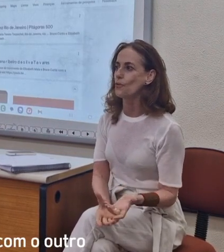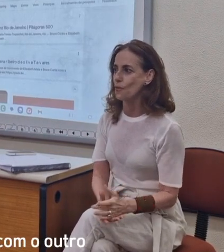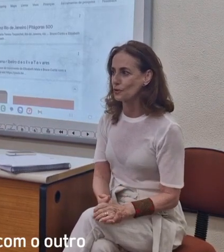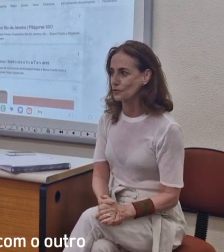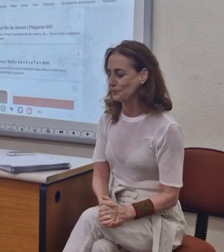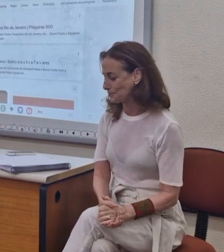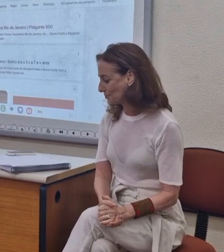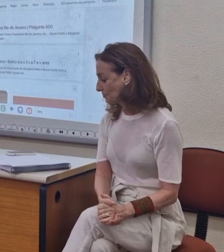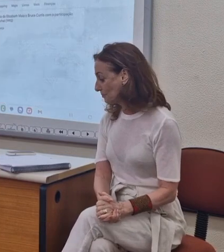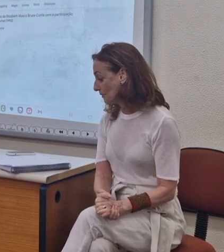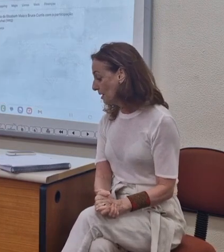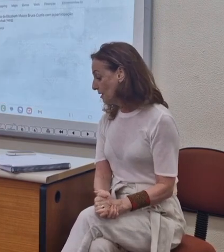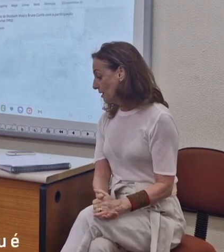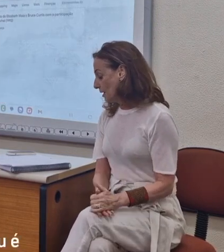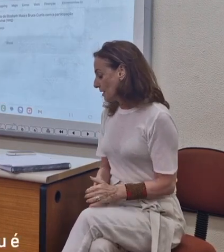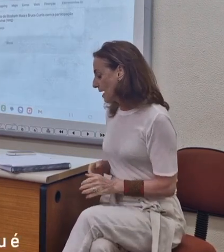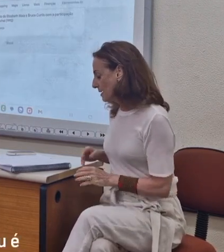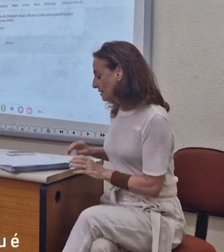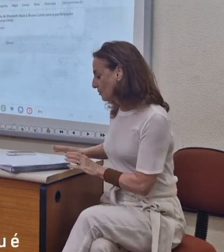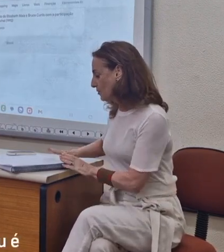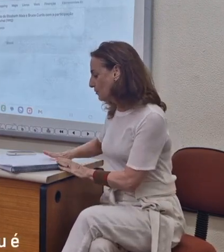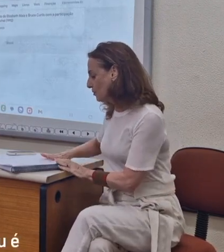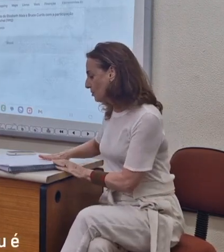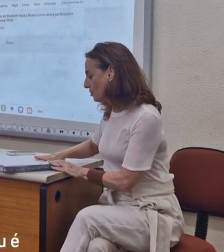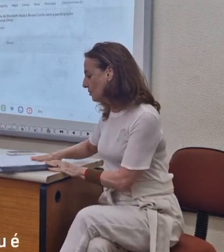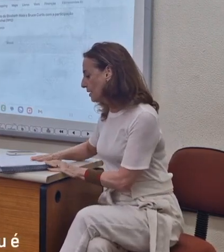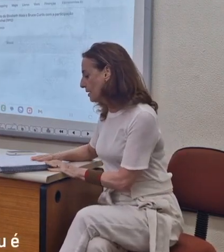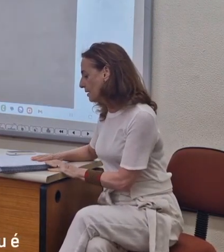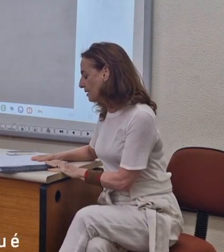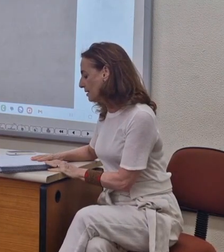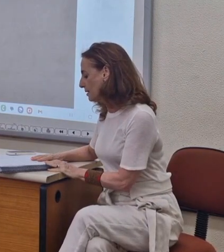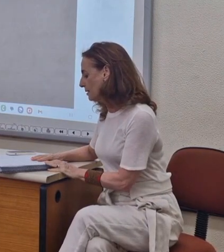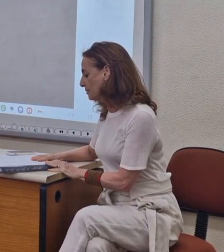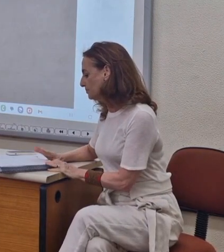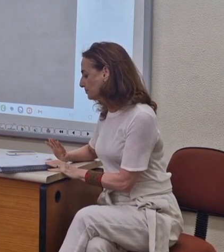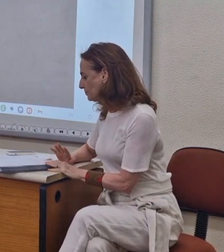aprendendo um com o outro. E aí, então, eu vou...